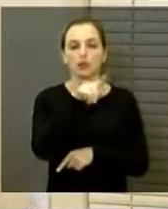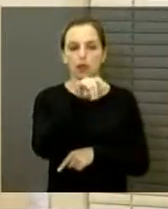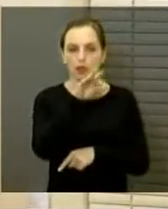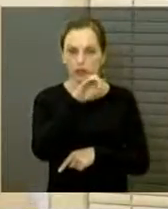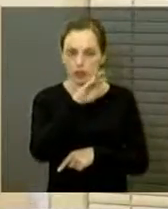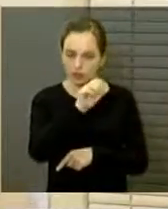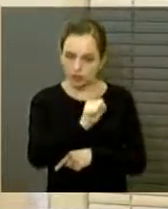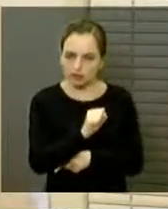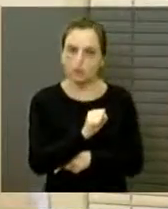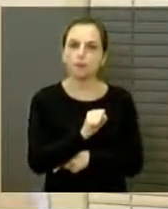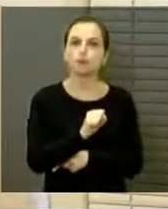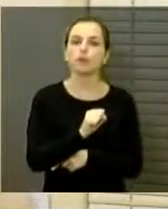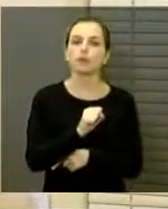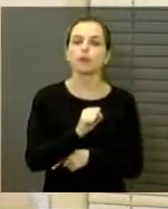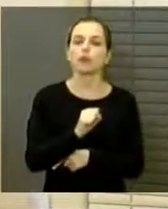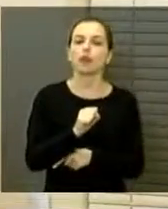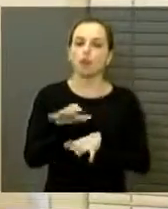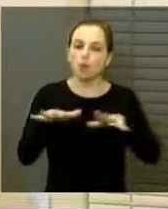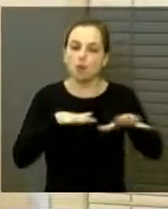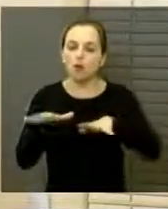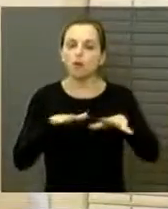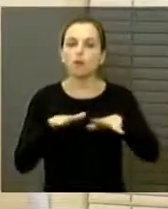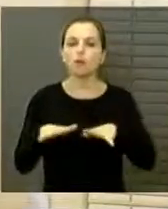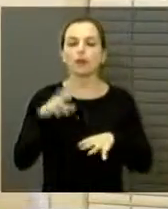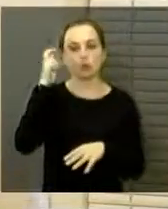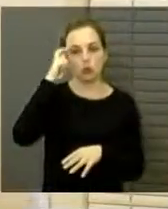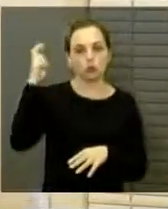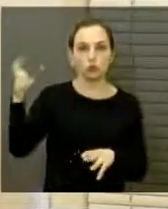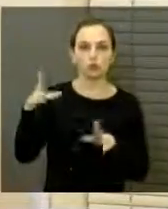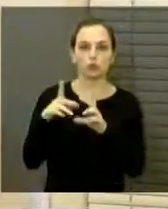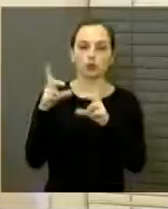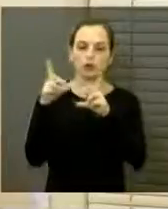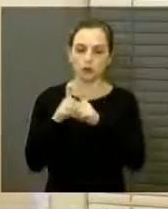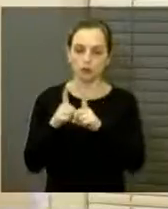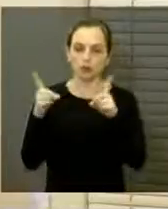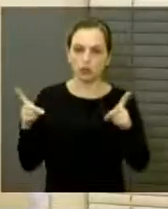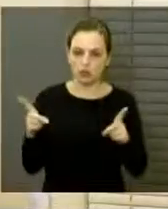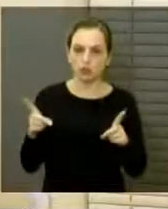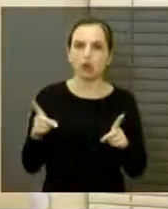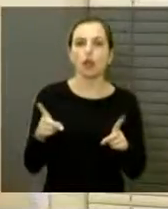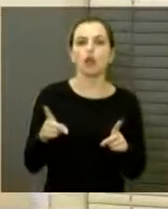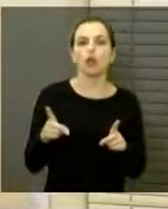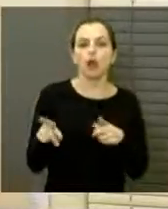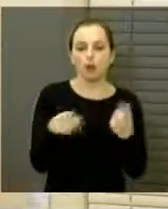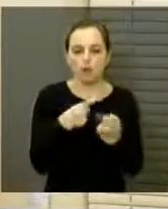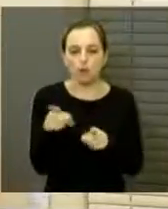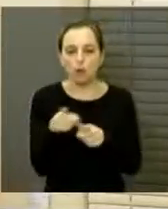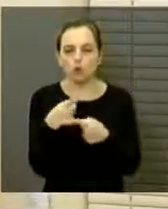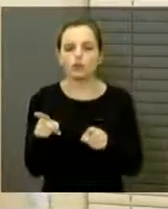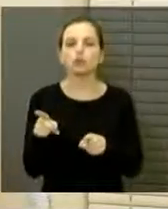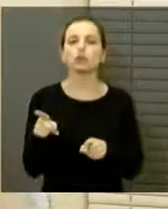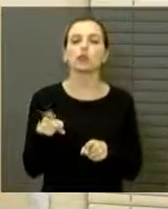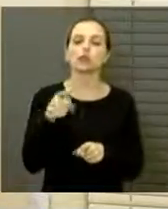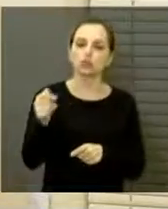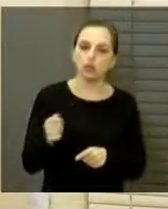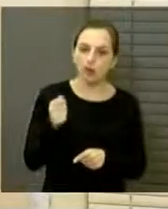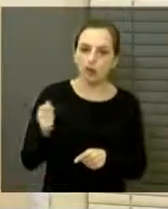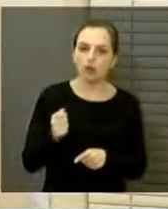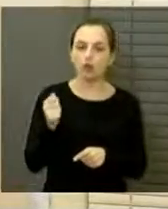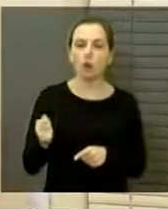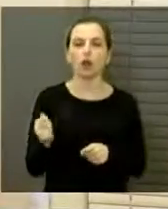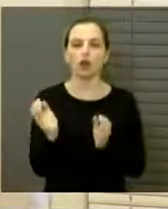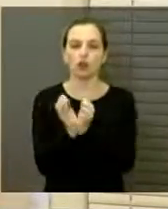cultura pela democracia. A gente vai ter apresentação musical, uma série de artistas aqui da cidade, músicos, conjuntos